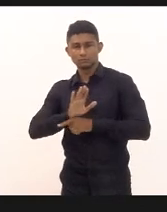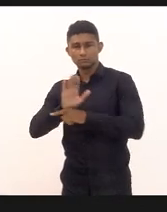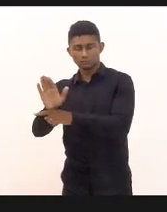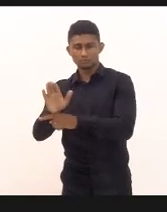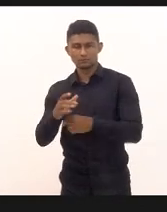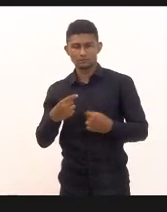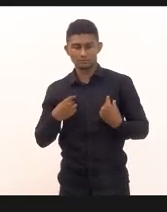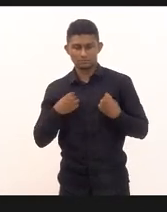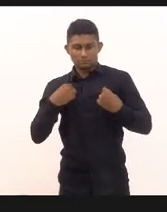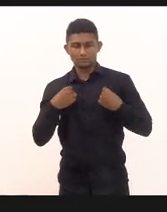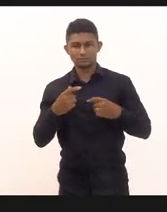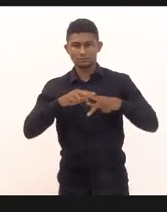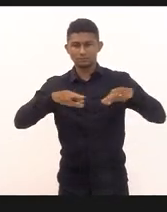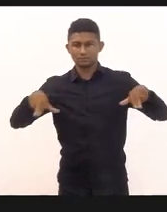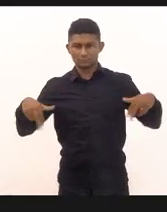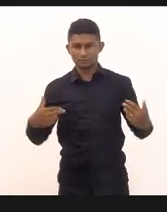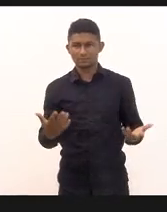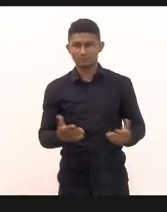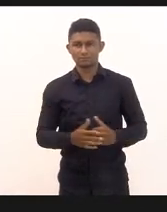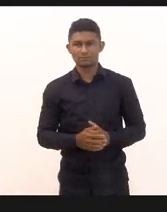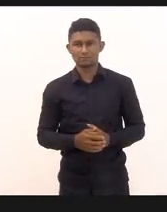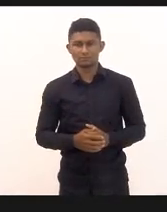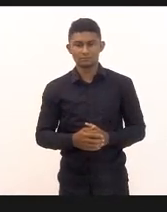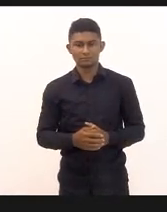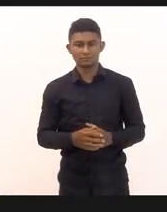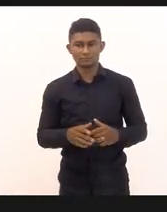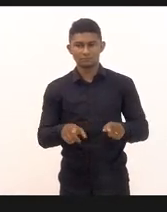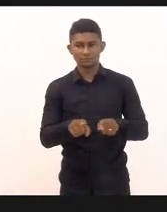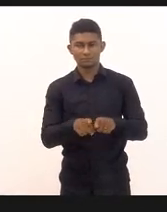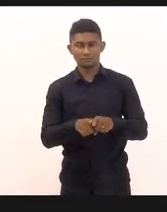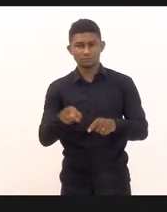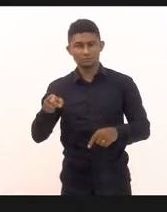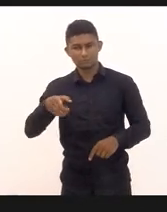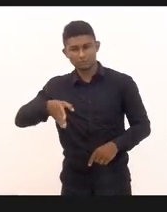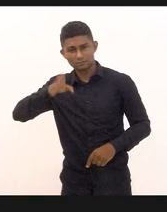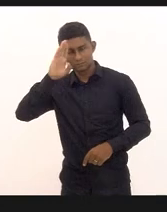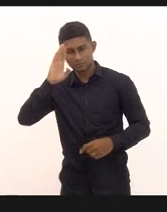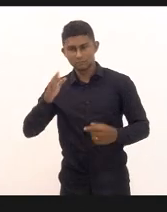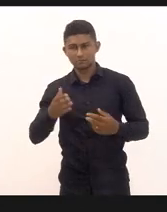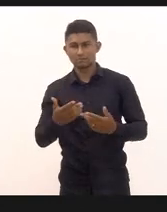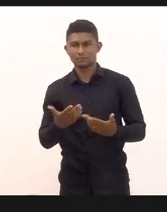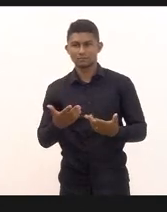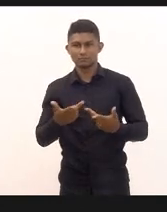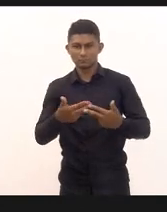valores, né? Tem o posto acima para inválido por ato de serviço, e